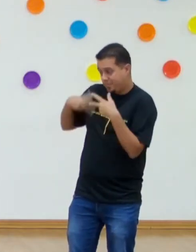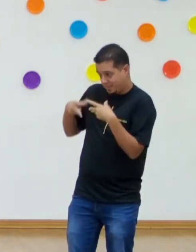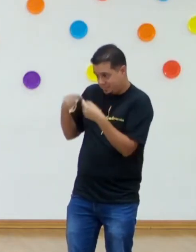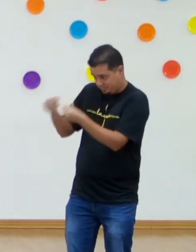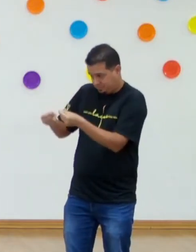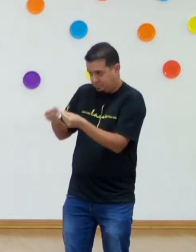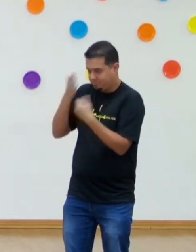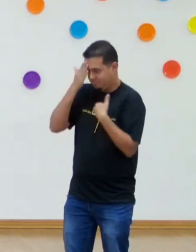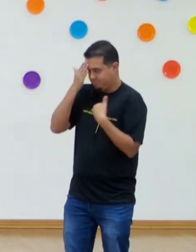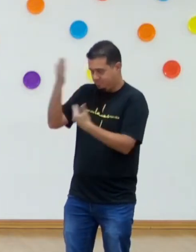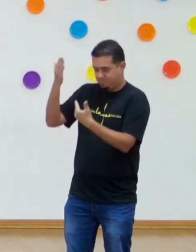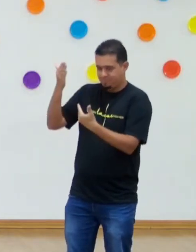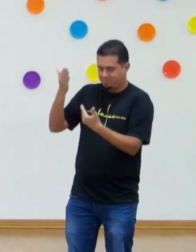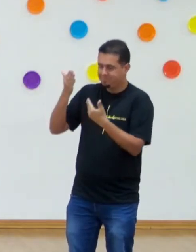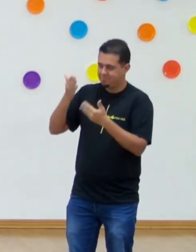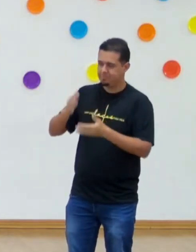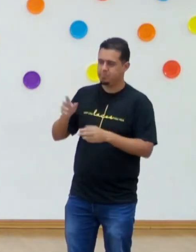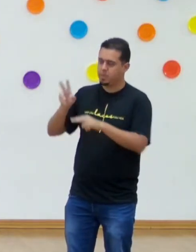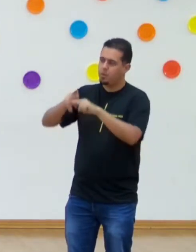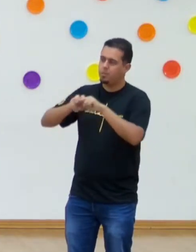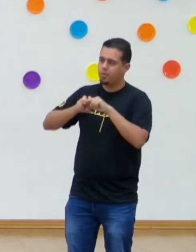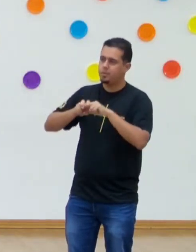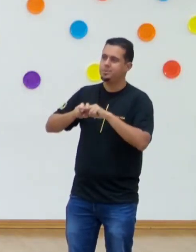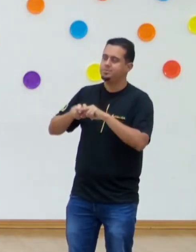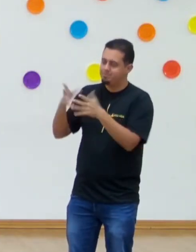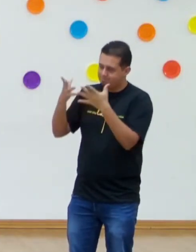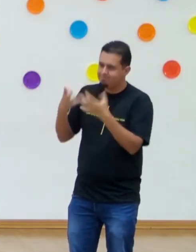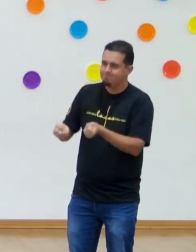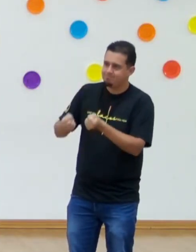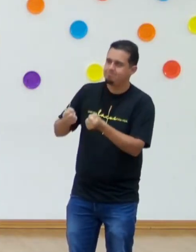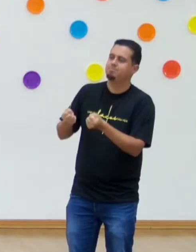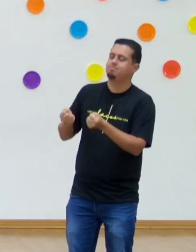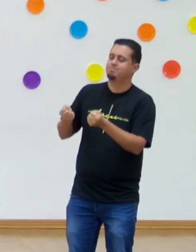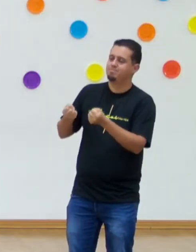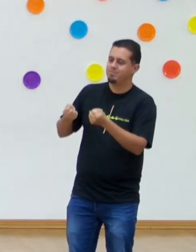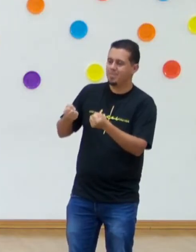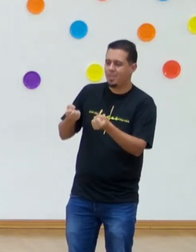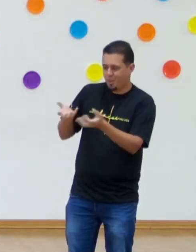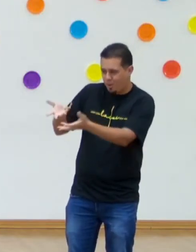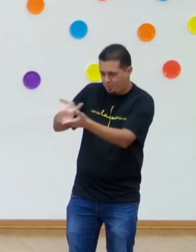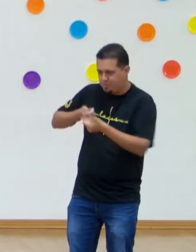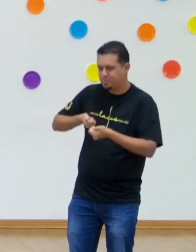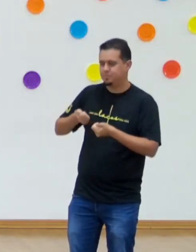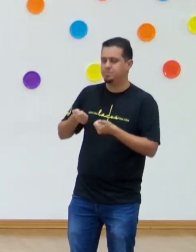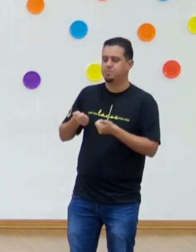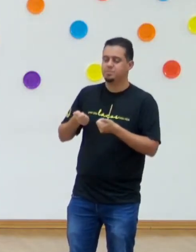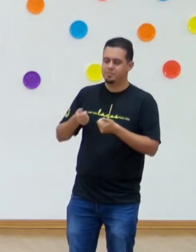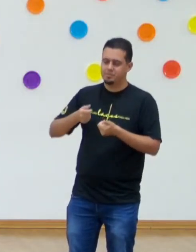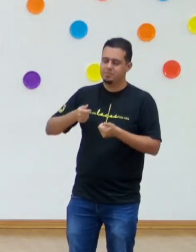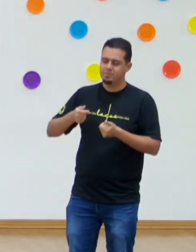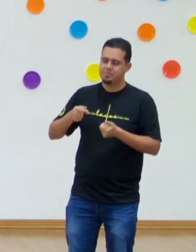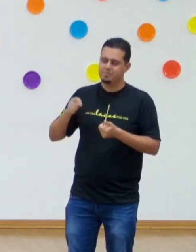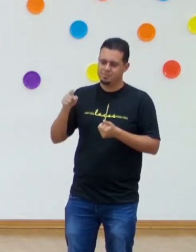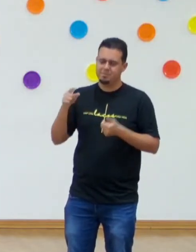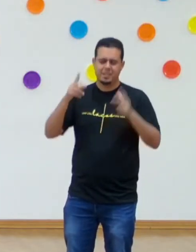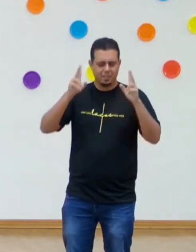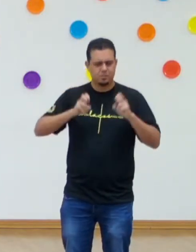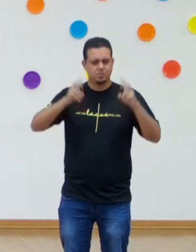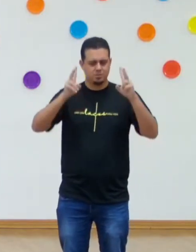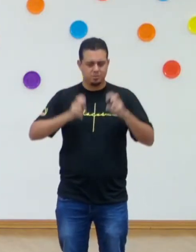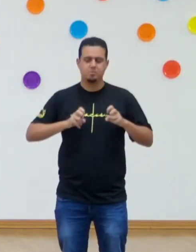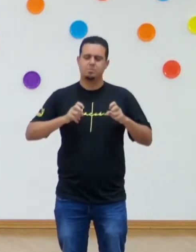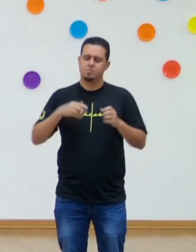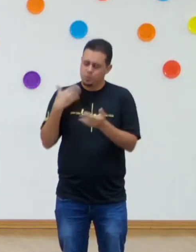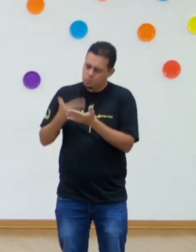de agradecimento mesmo por aceitar esse convite. Como temos dito, tem sido assuntos que são necessários